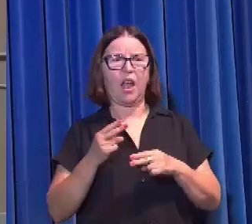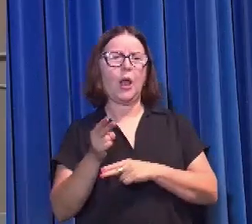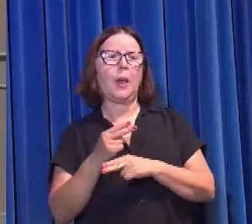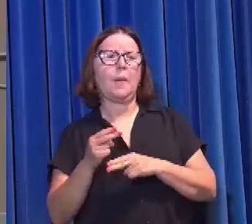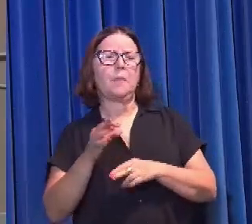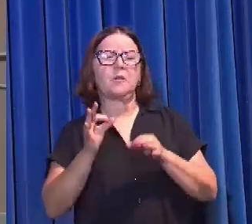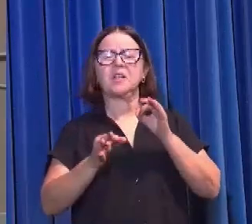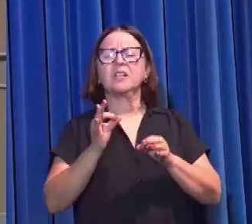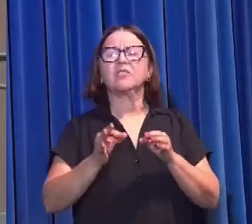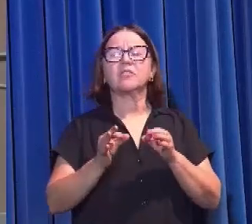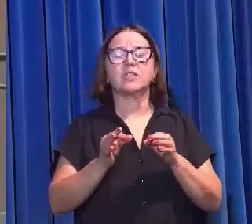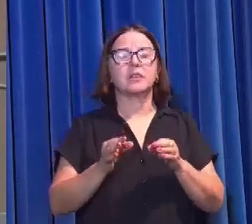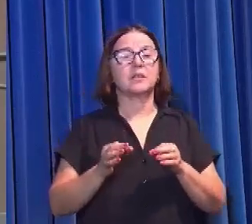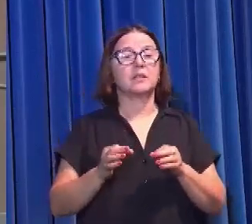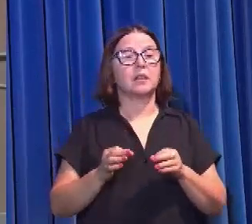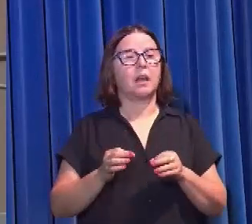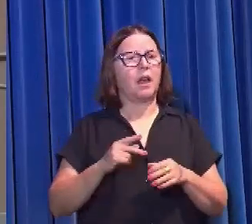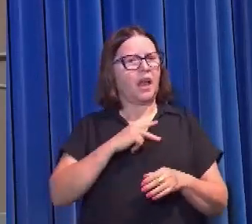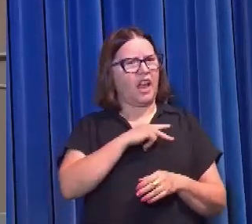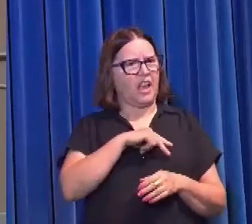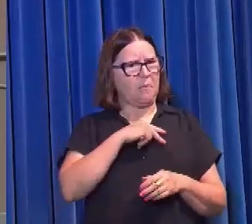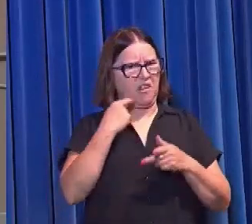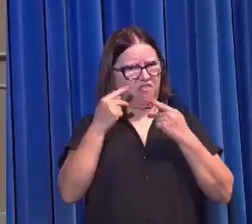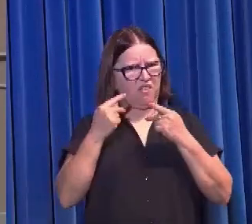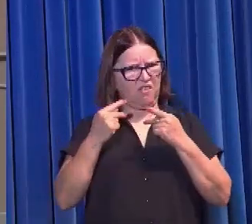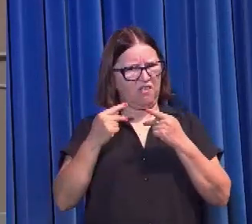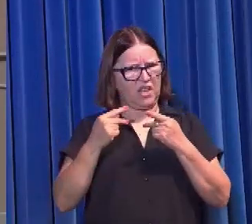justiça. Paulo falou assim, isso é uma vergonha.